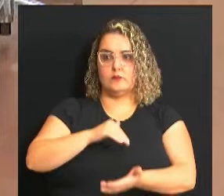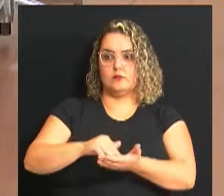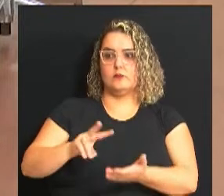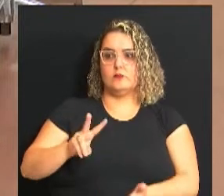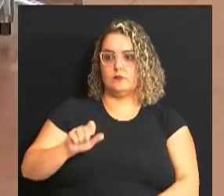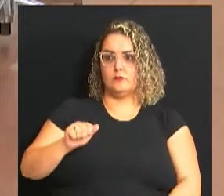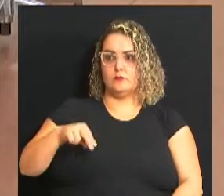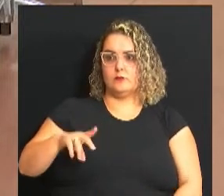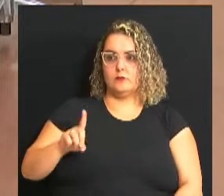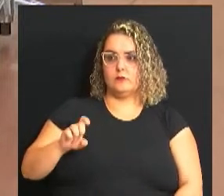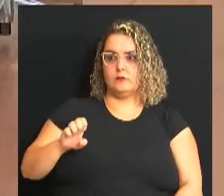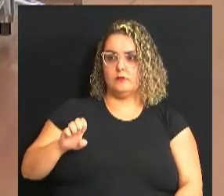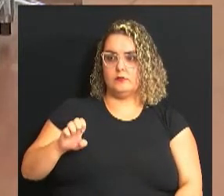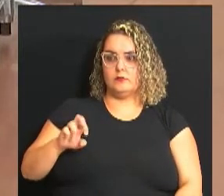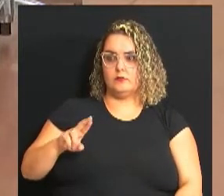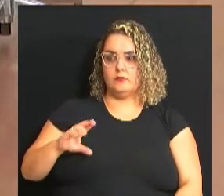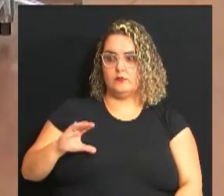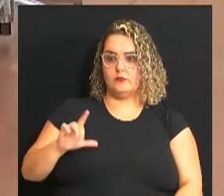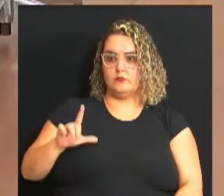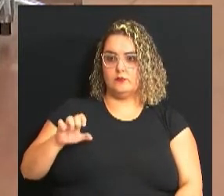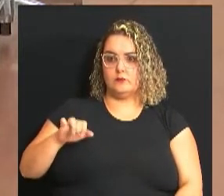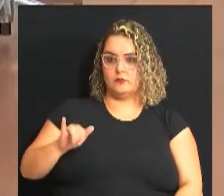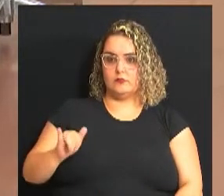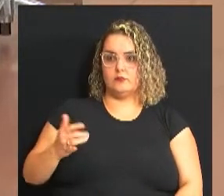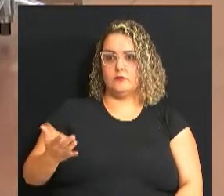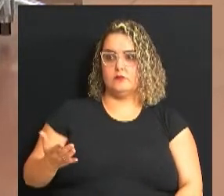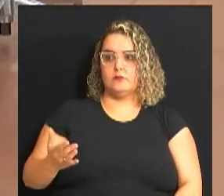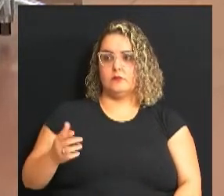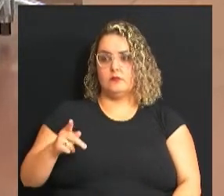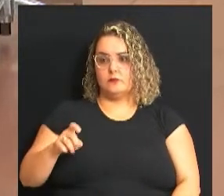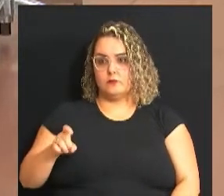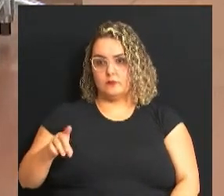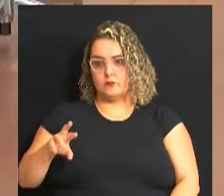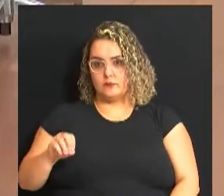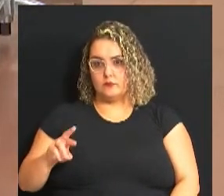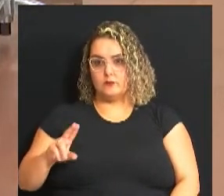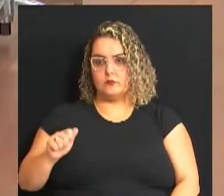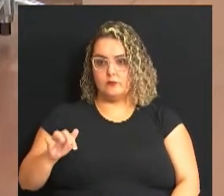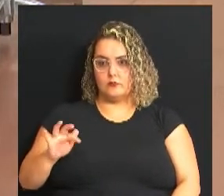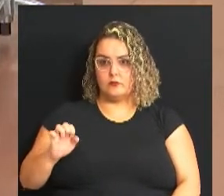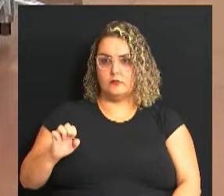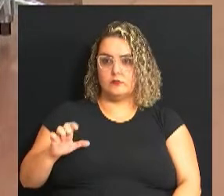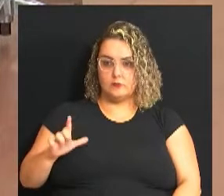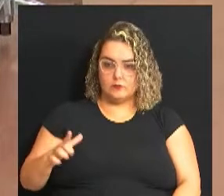Vandecréa, Pedro, Rafael e Angélica, né? Bom,